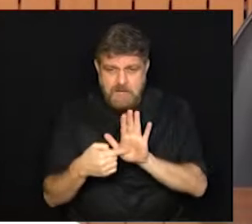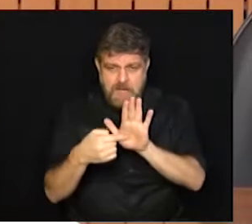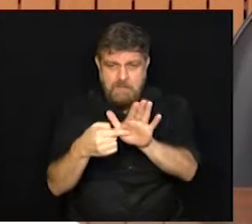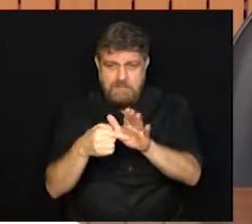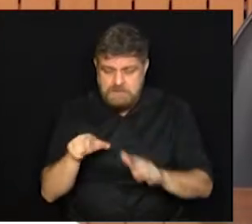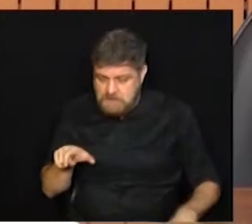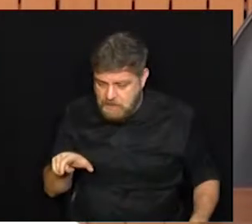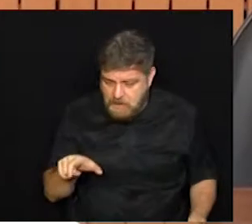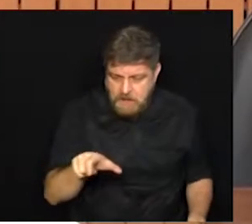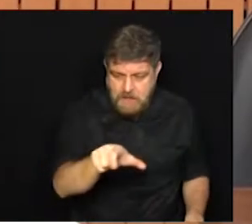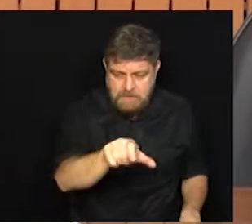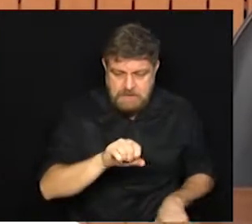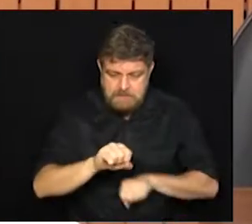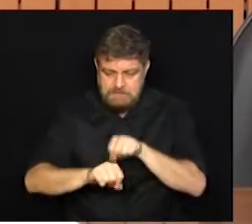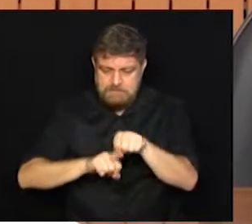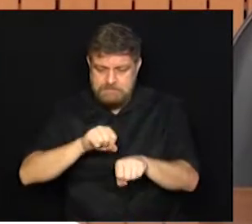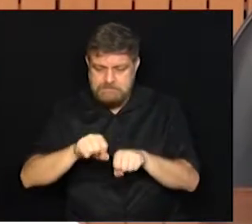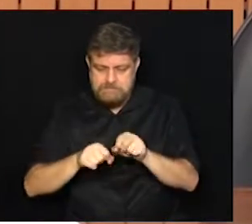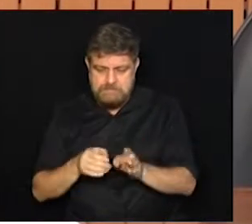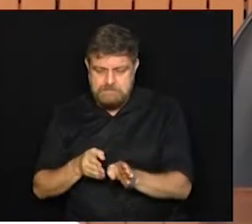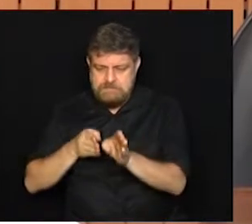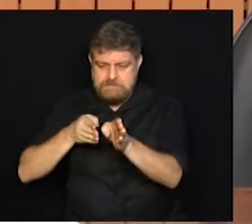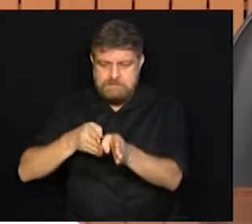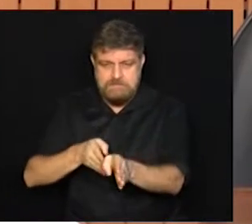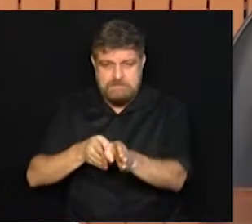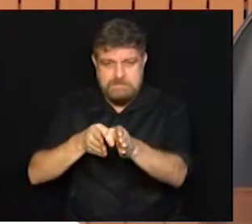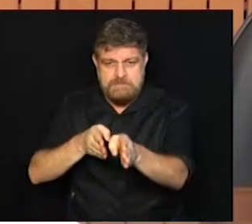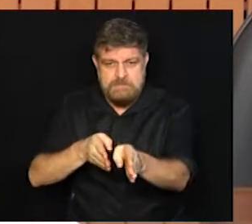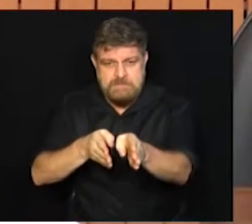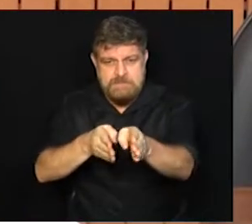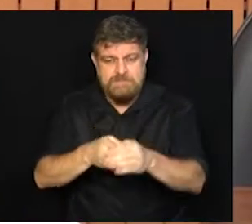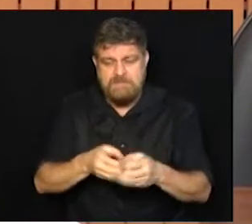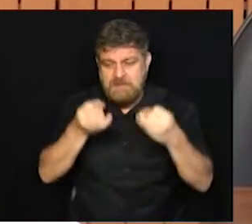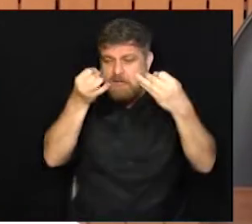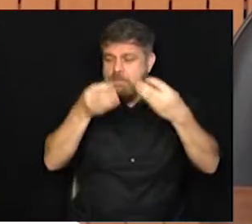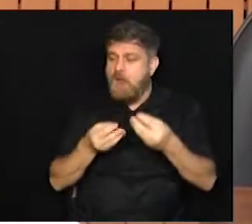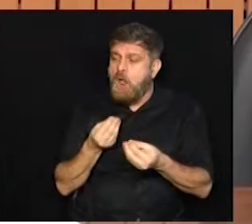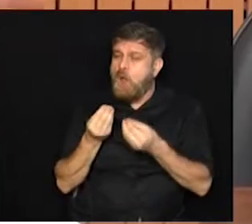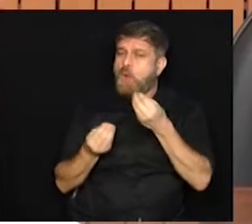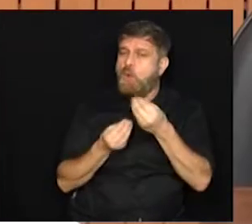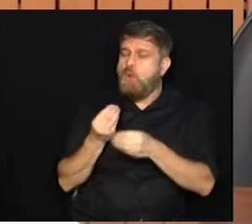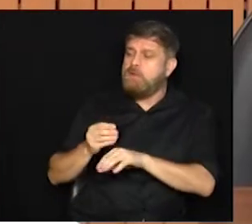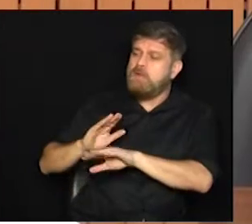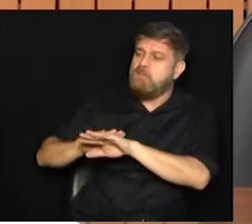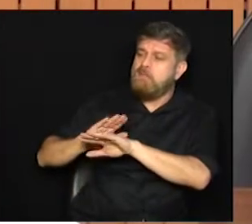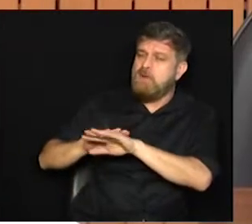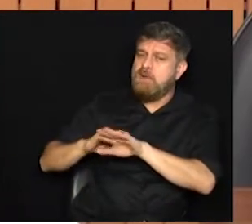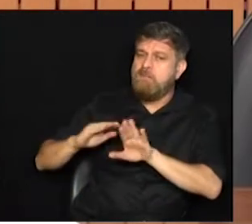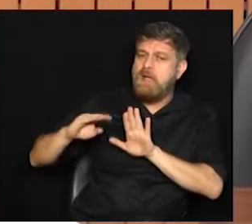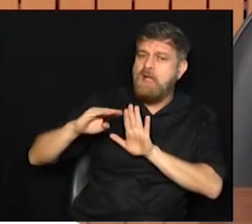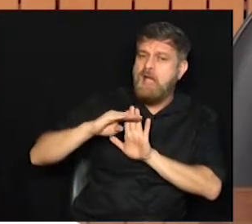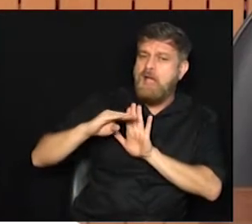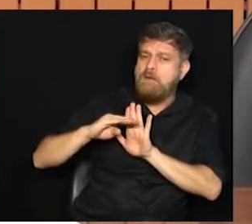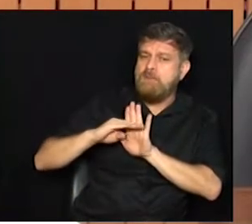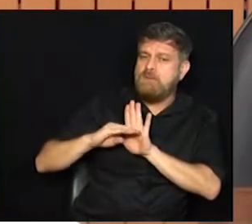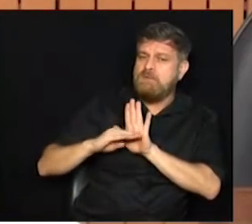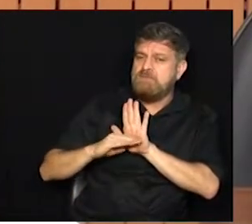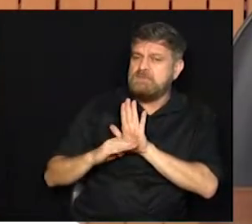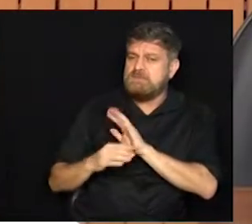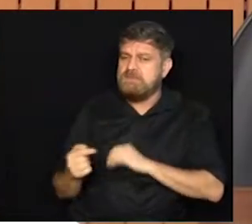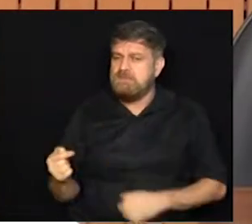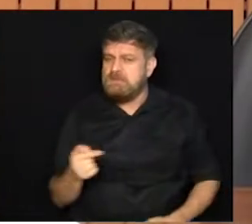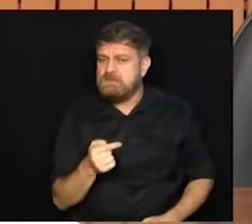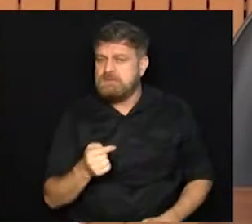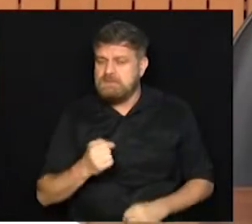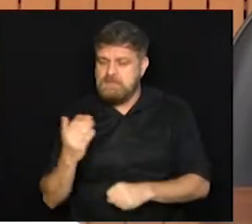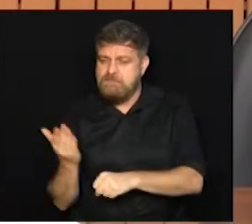cicloviário, também falar como é que está sendo feita a programação de compensação